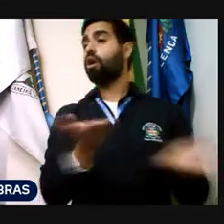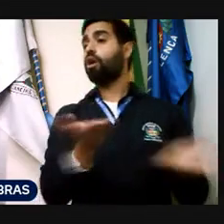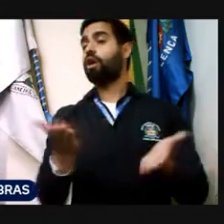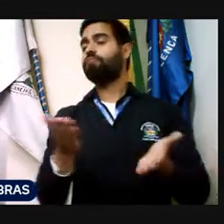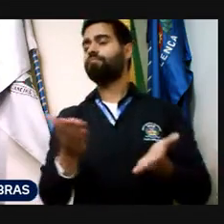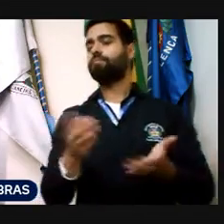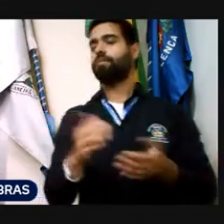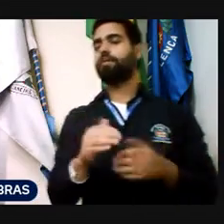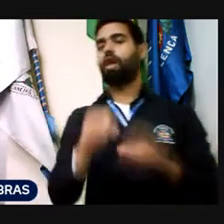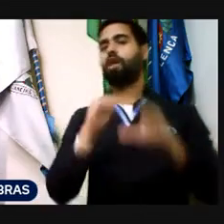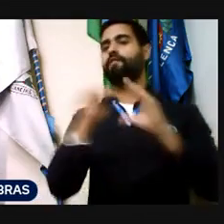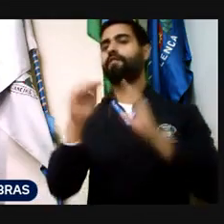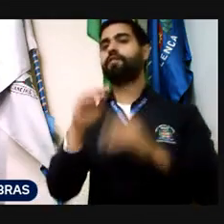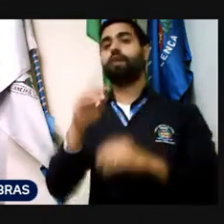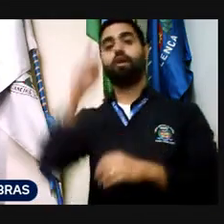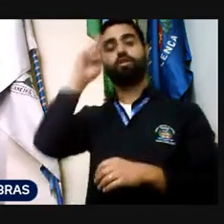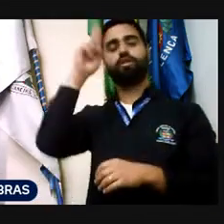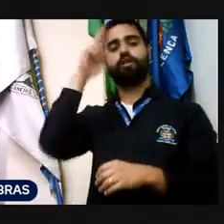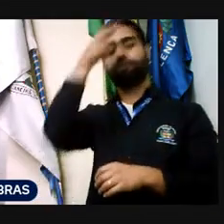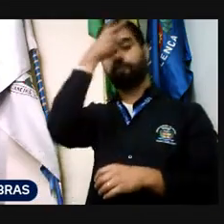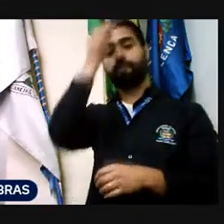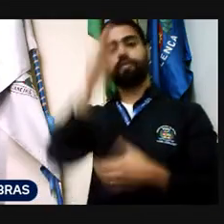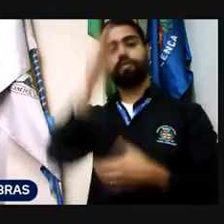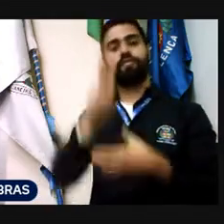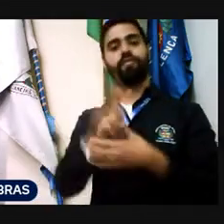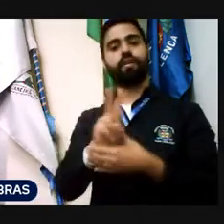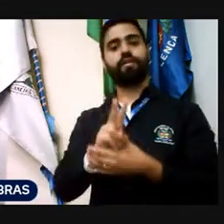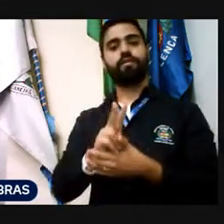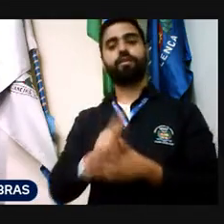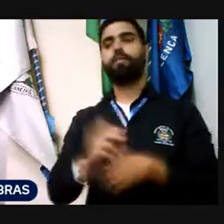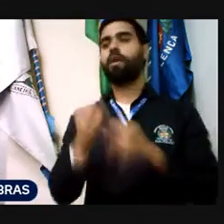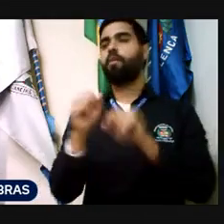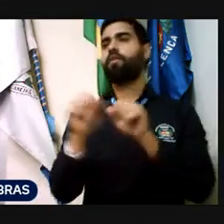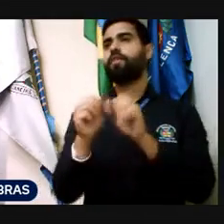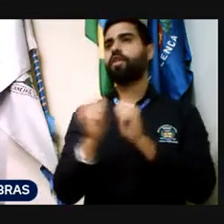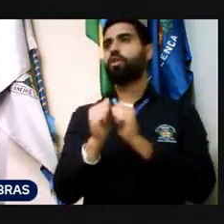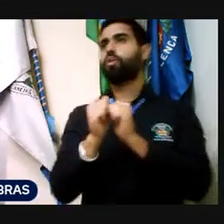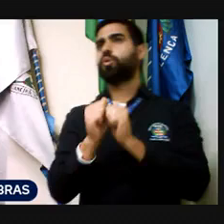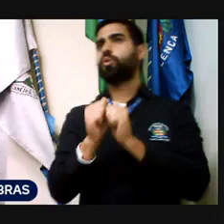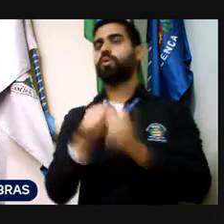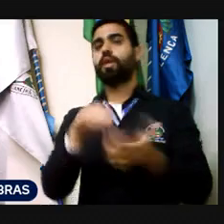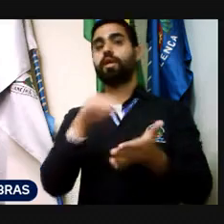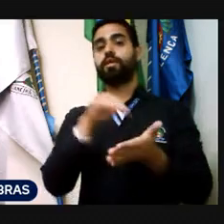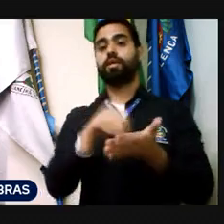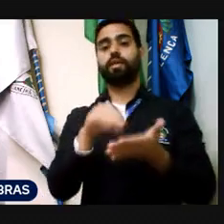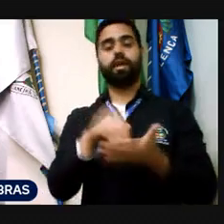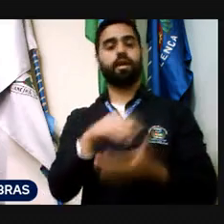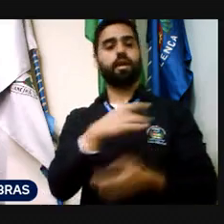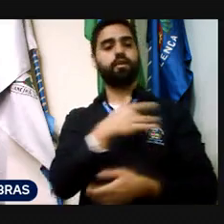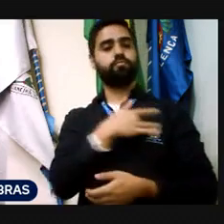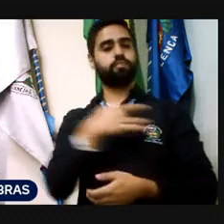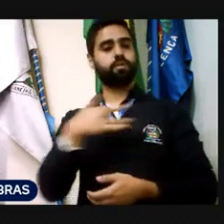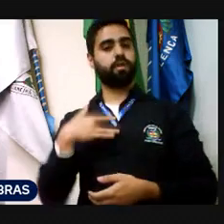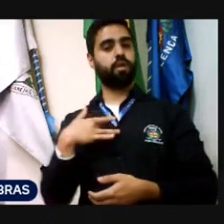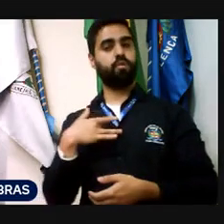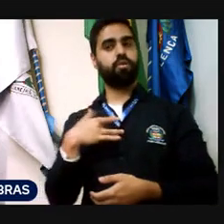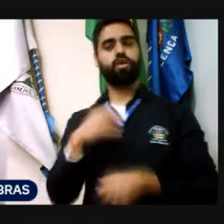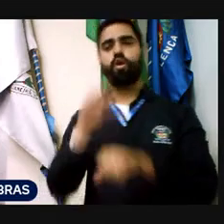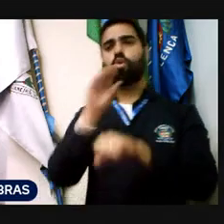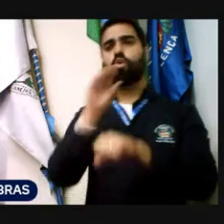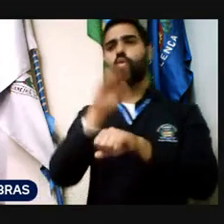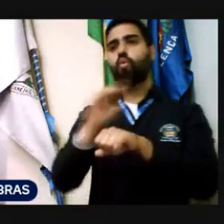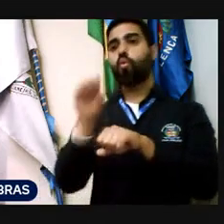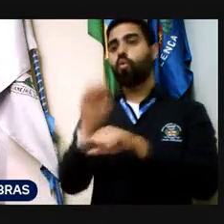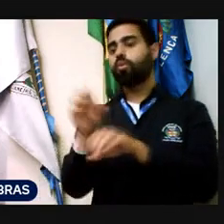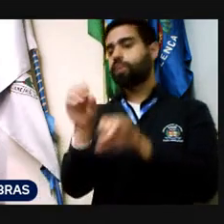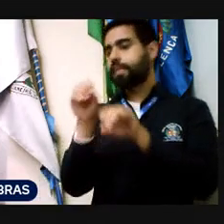presente indicação ao chefe do Poder Executivo Municipal, para que o mesmo viabilize junto à Secretaria Municipal de Saúde curso de capacitação